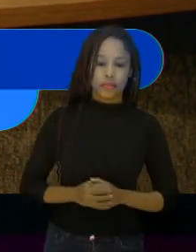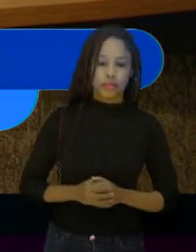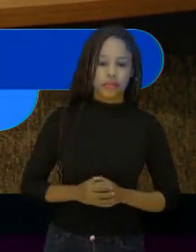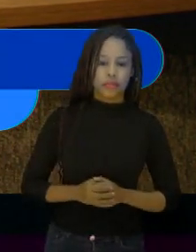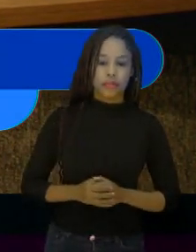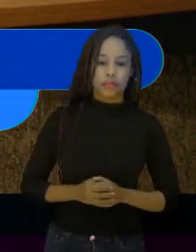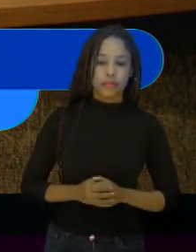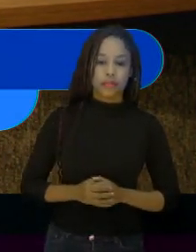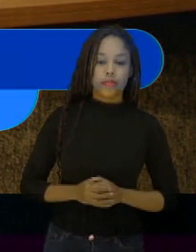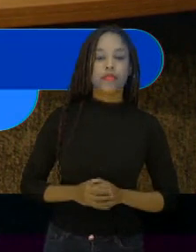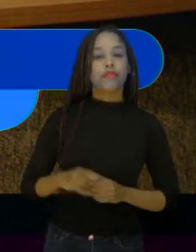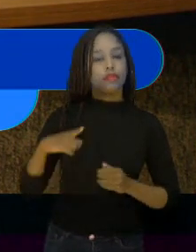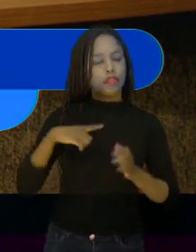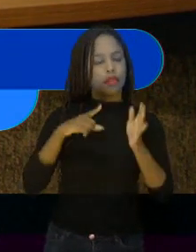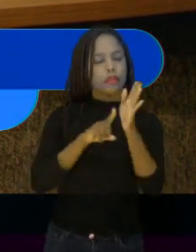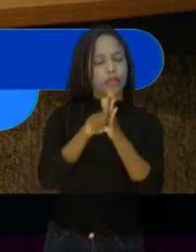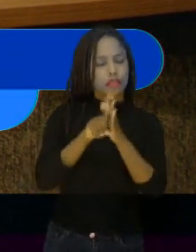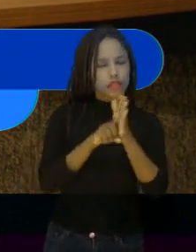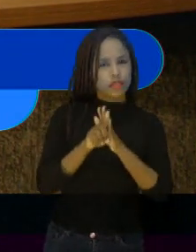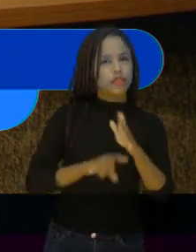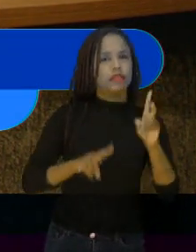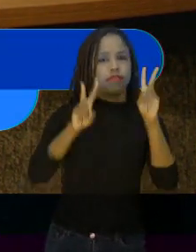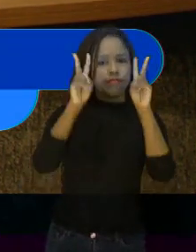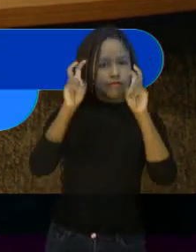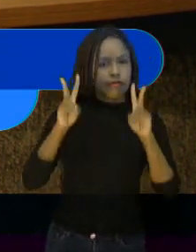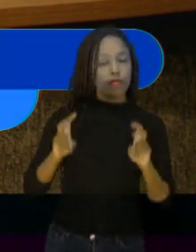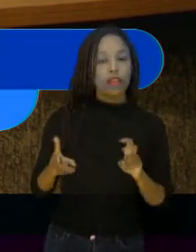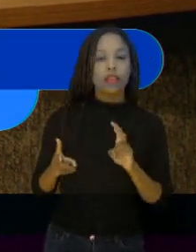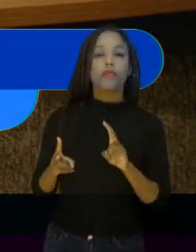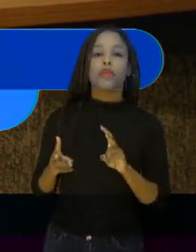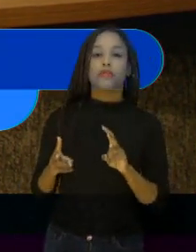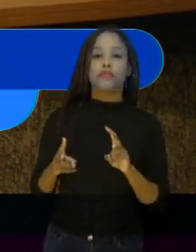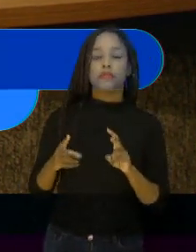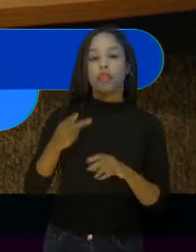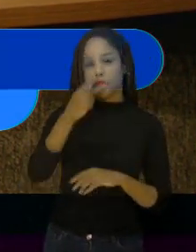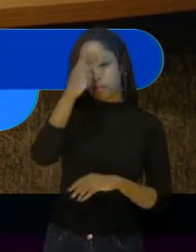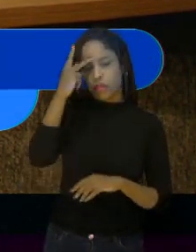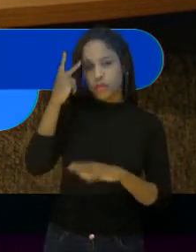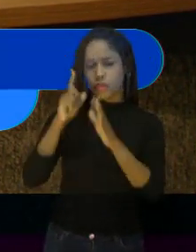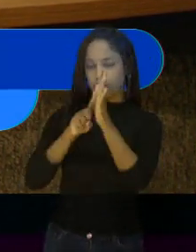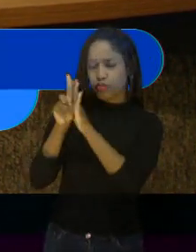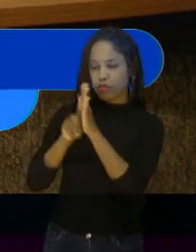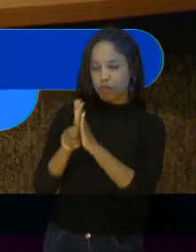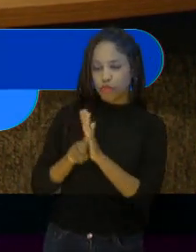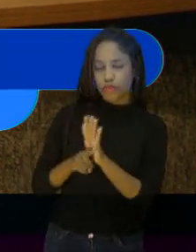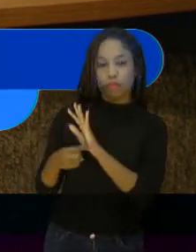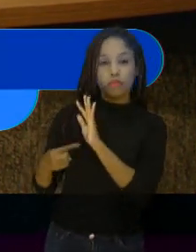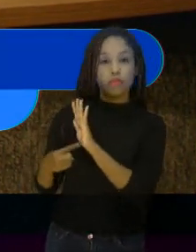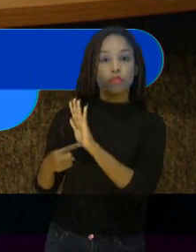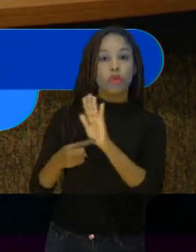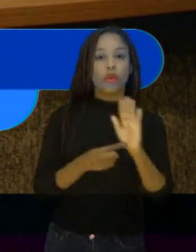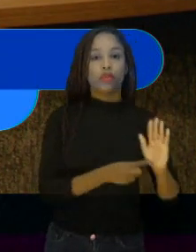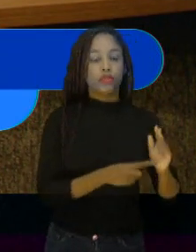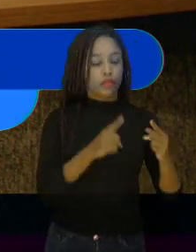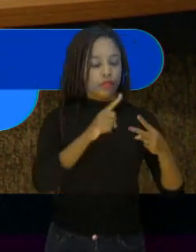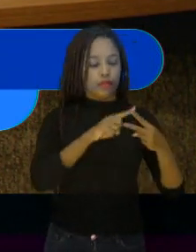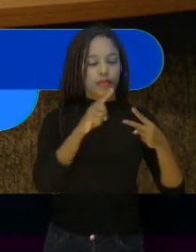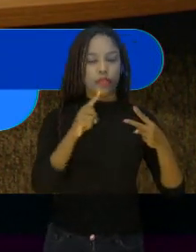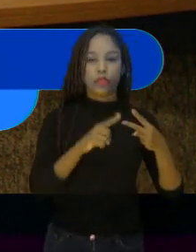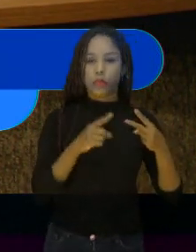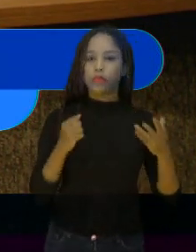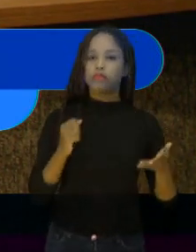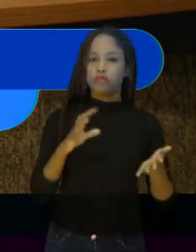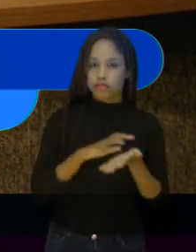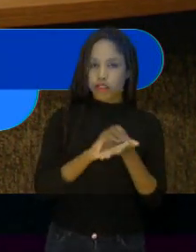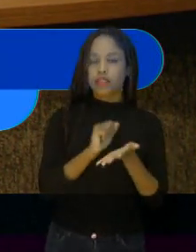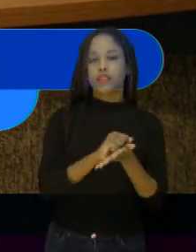Proeminentes estudos do tema expressam suas, estudiosos do tema expressam suas palavras em dois significativos registros.